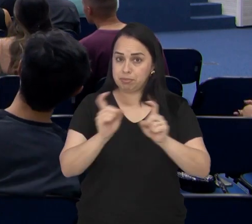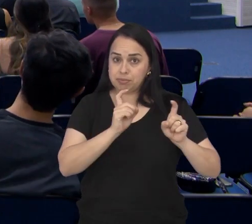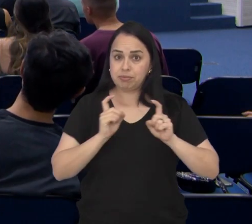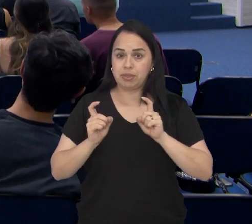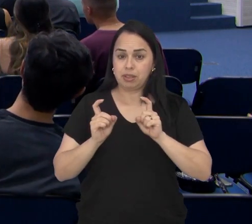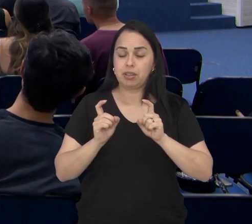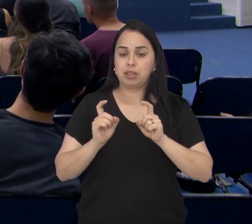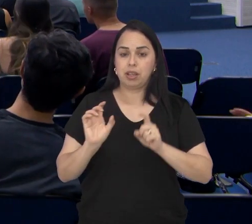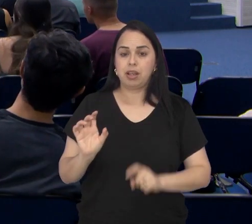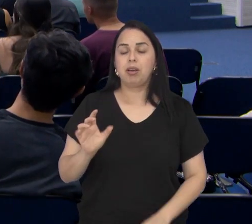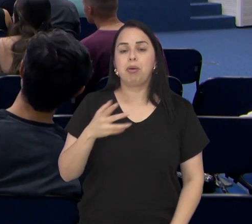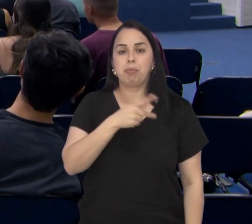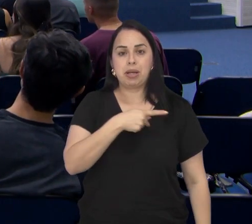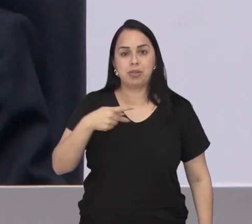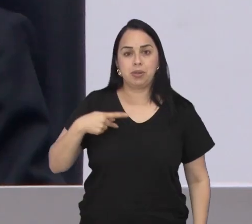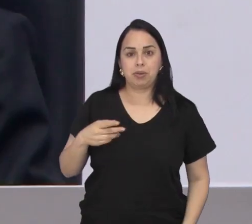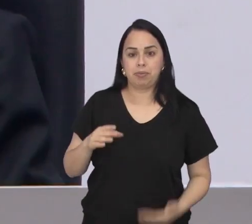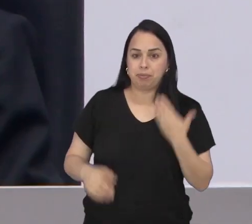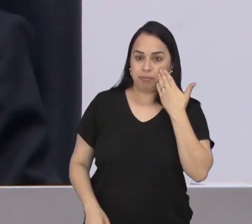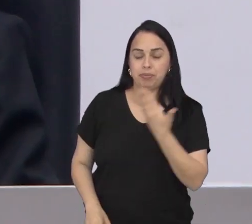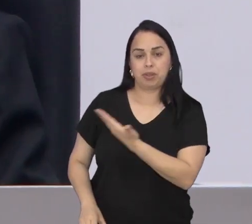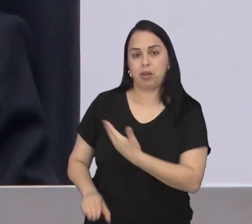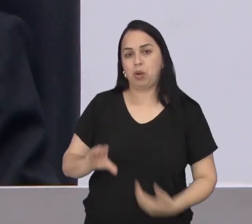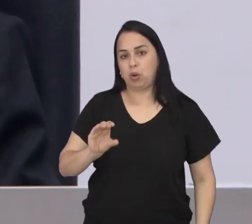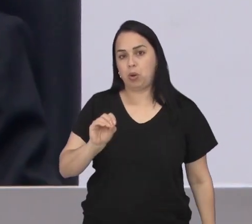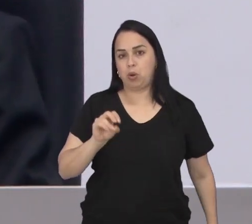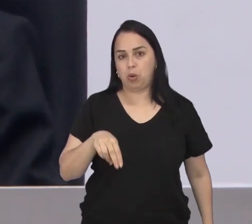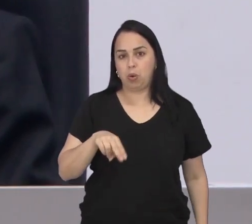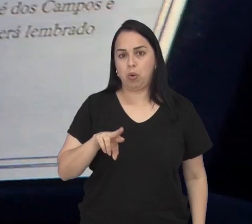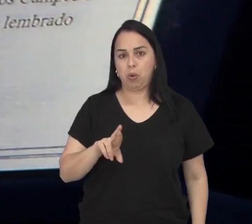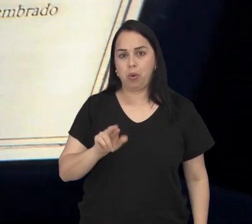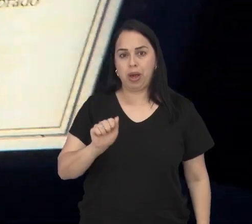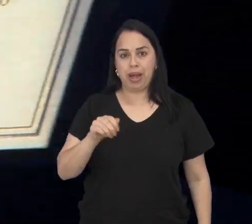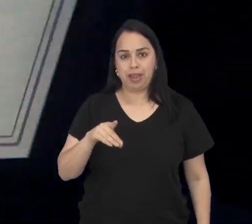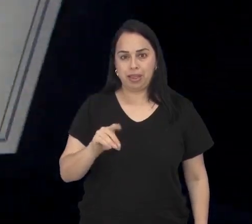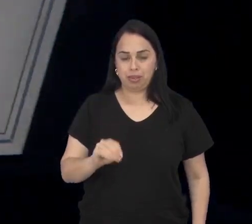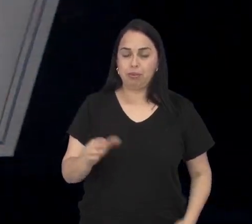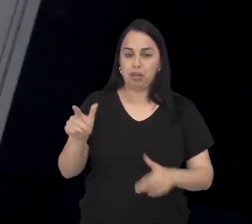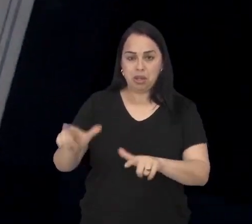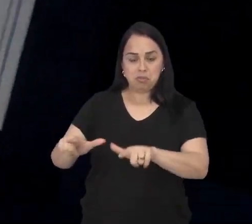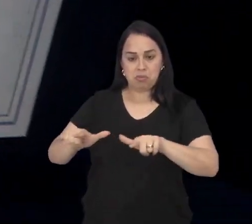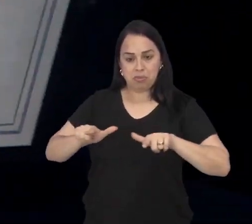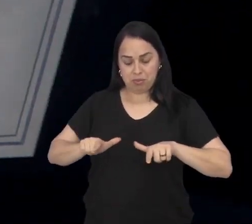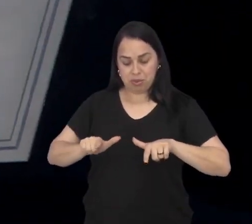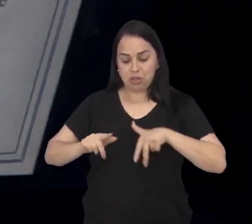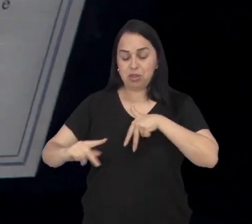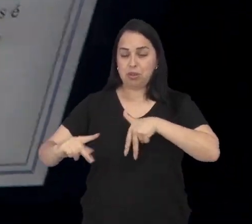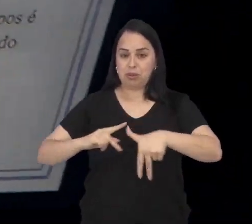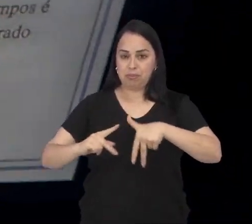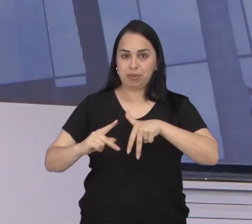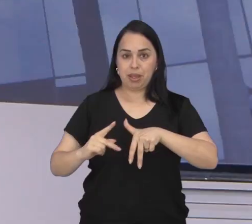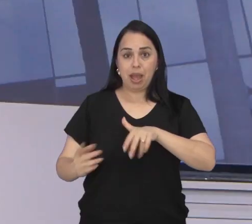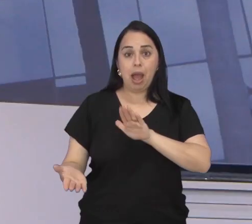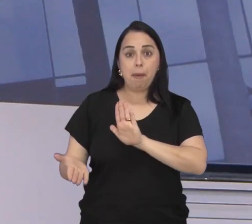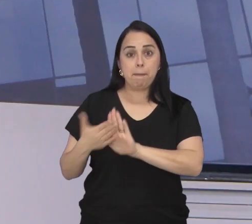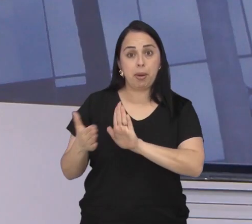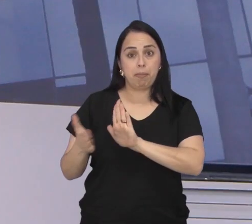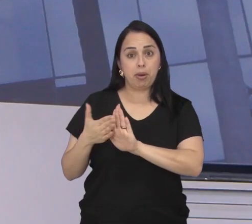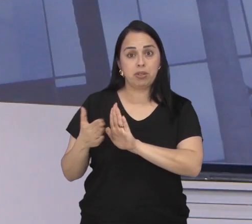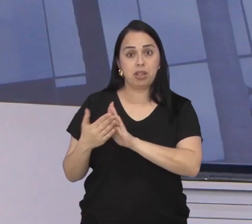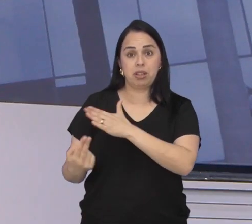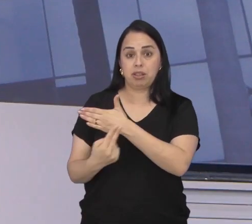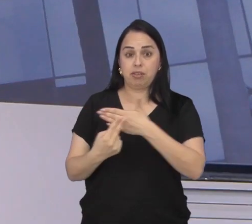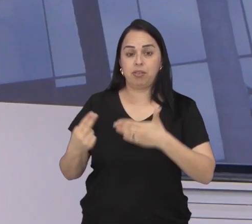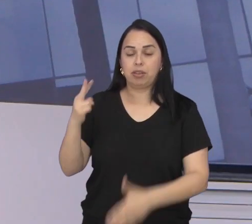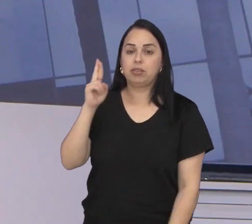solene realizada no plenário da Câmara, o pastor Conrado Fanny Miller recebeu o título de cidadão joseense. A